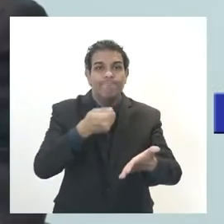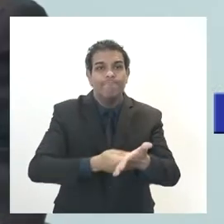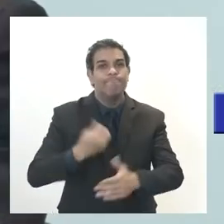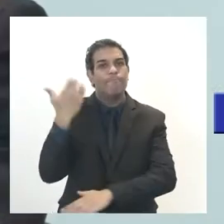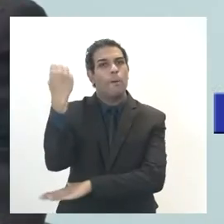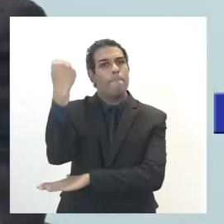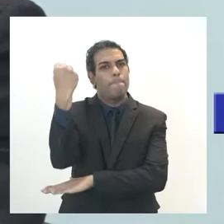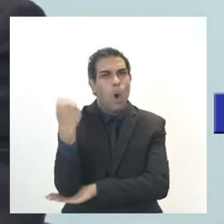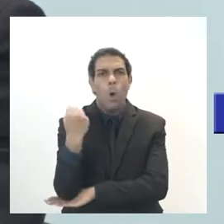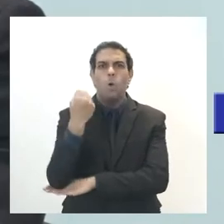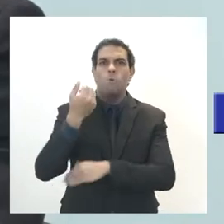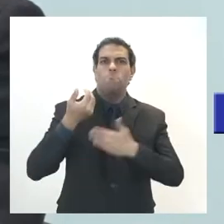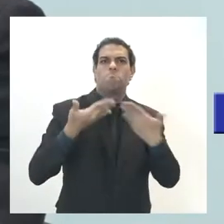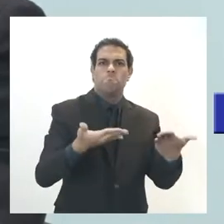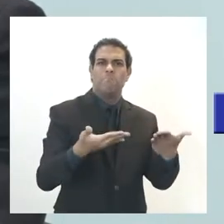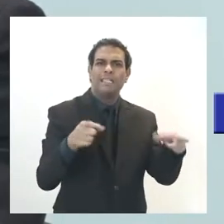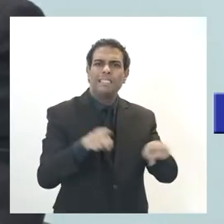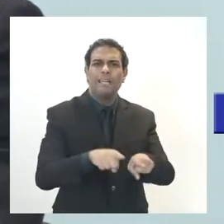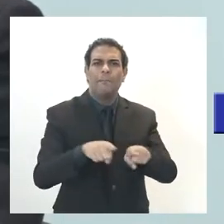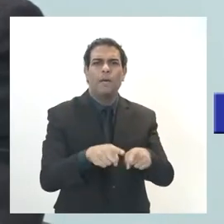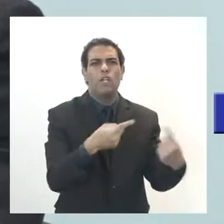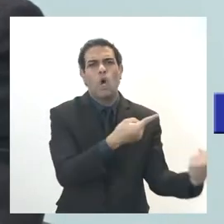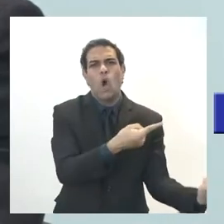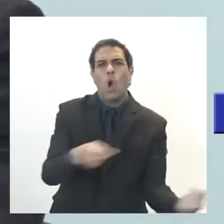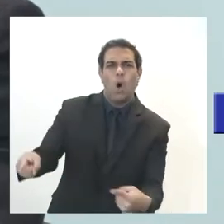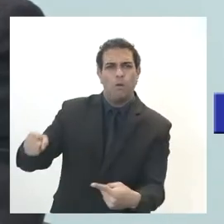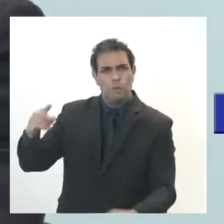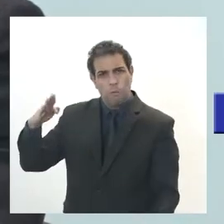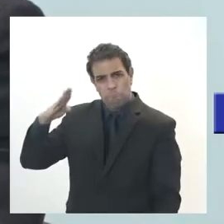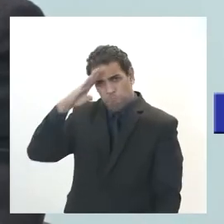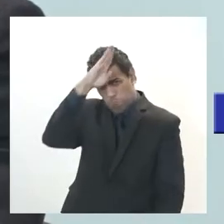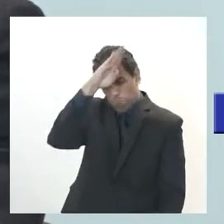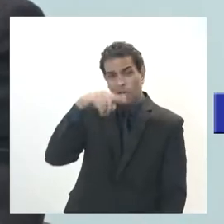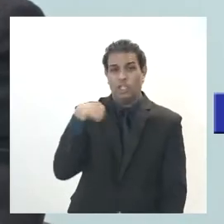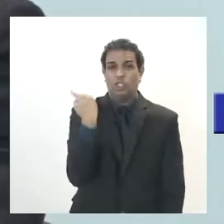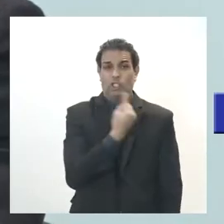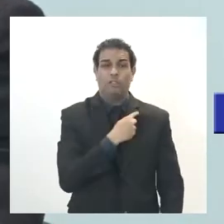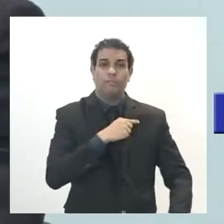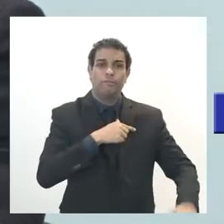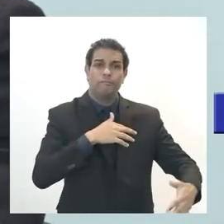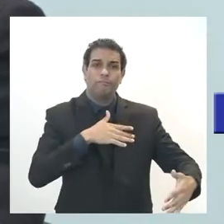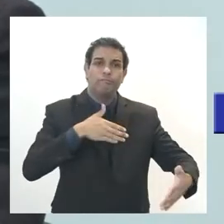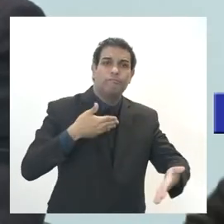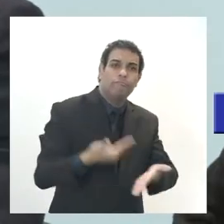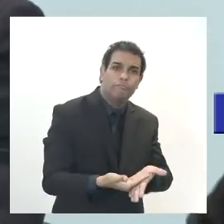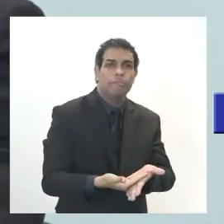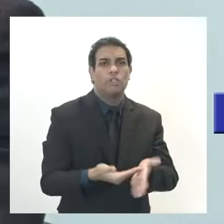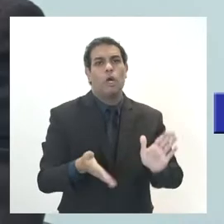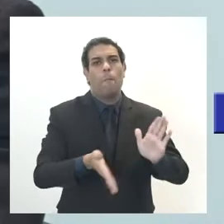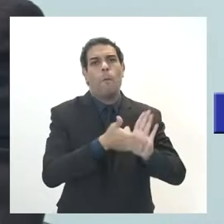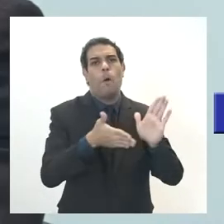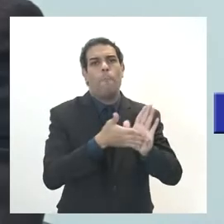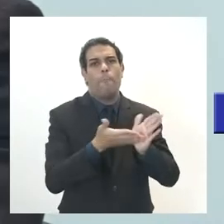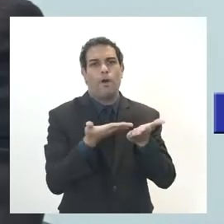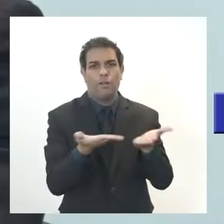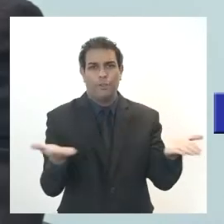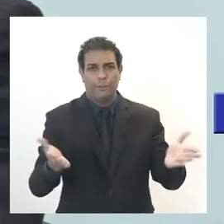é né resistir a esse governo e avançar nas nossas prerrogativas